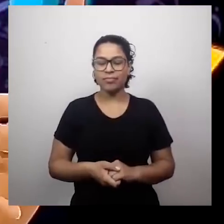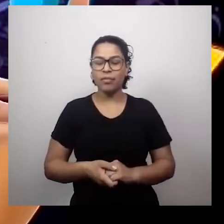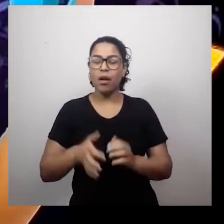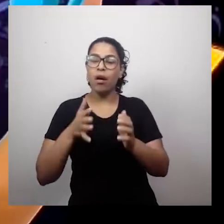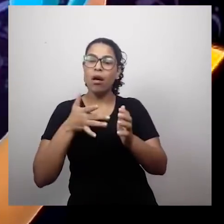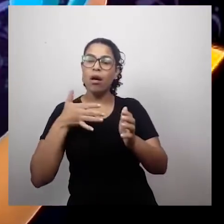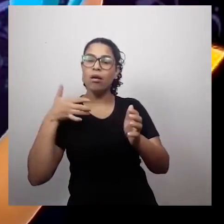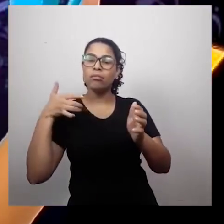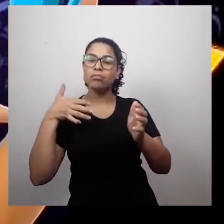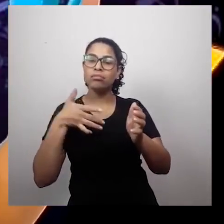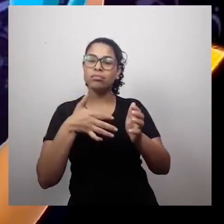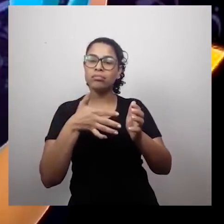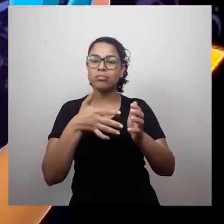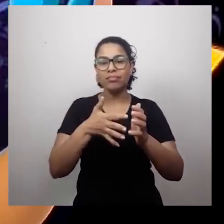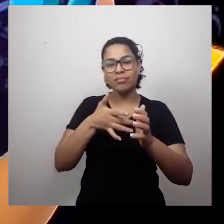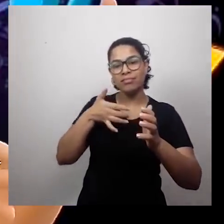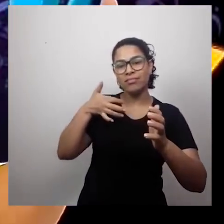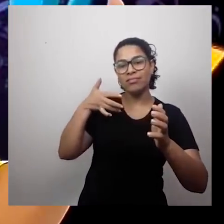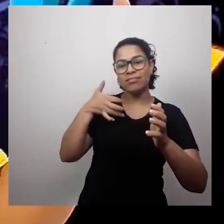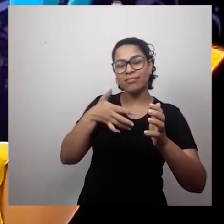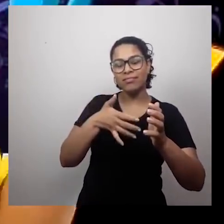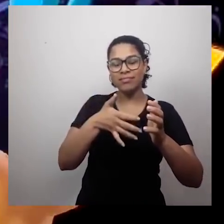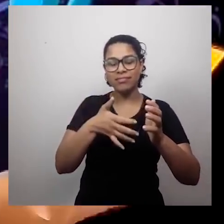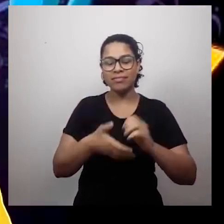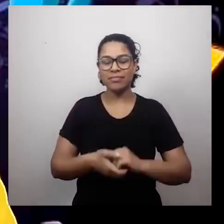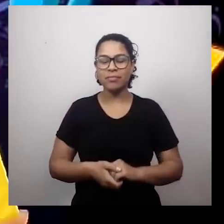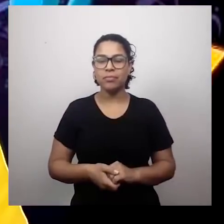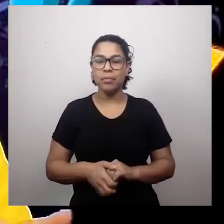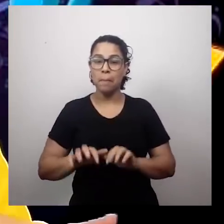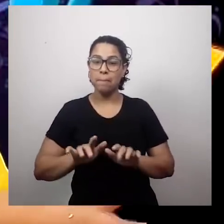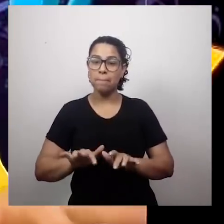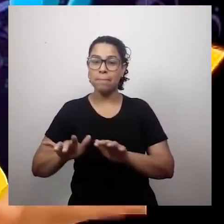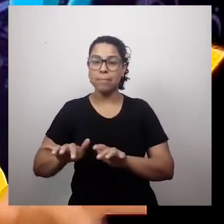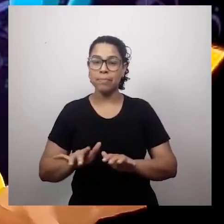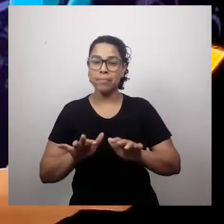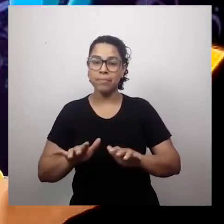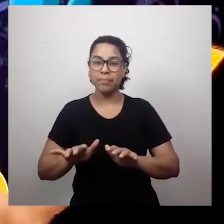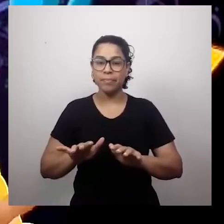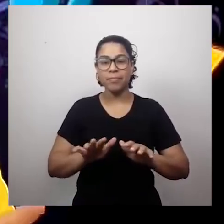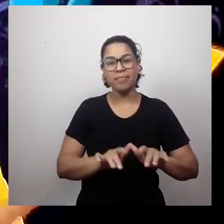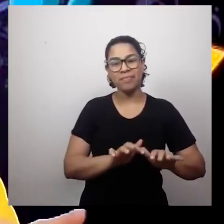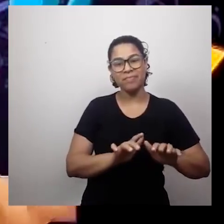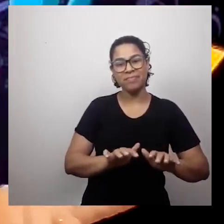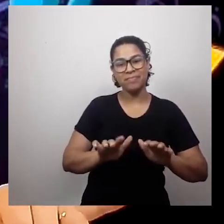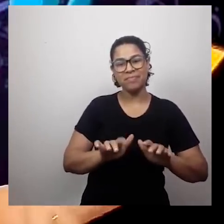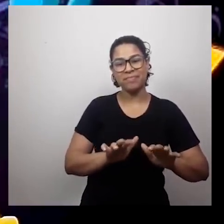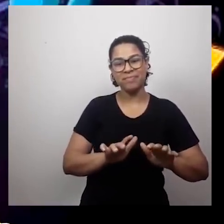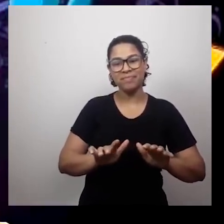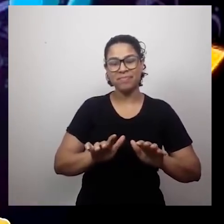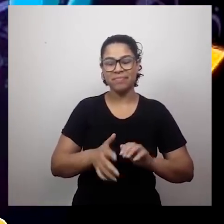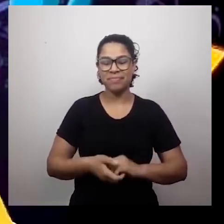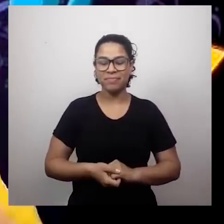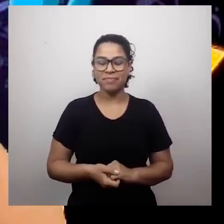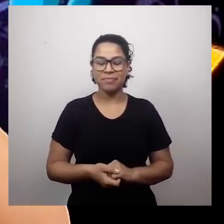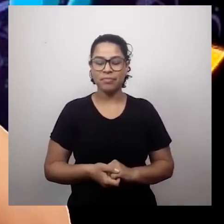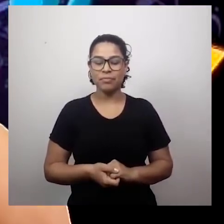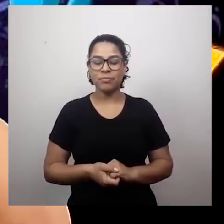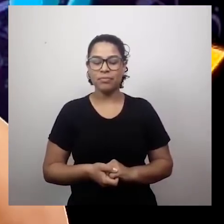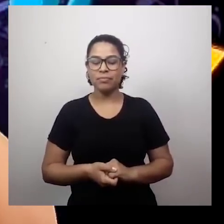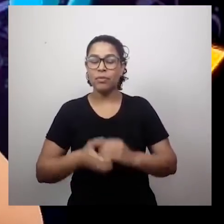harp, piano,